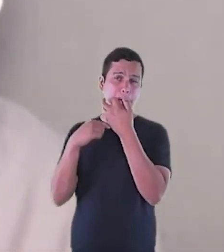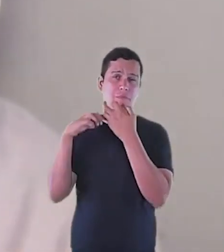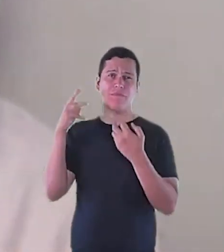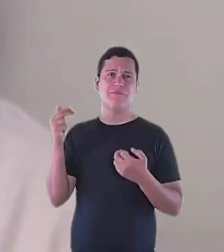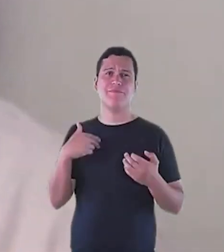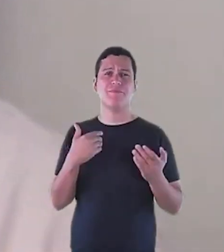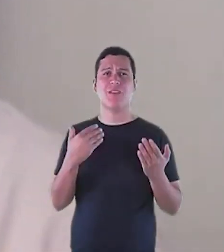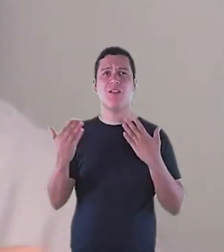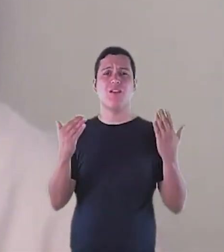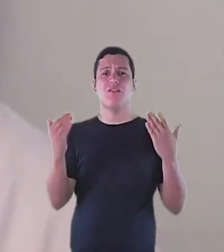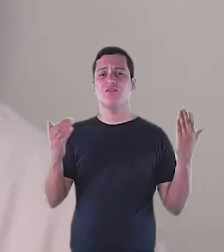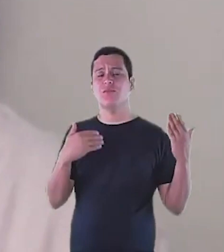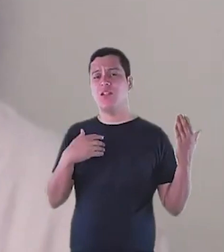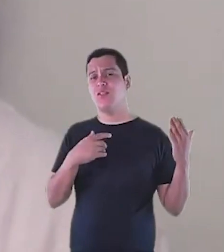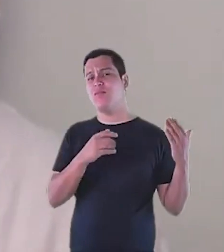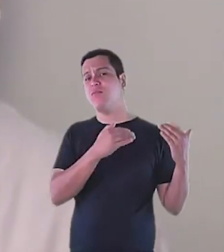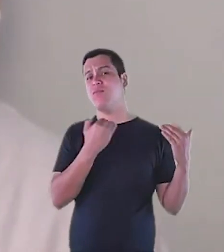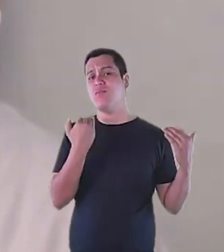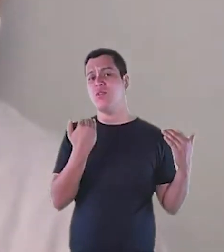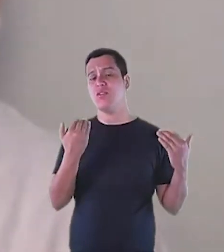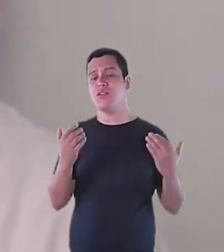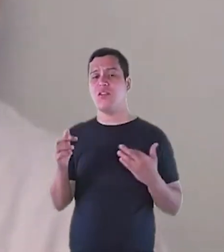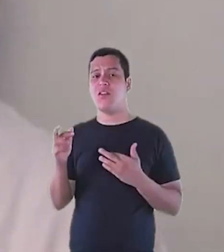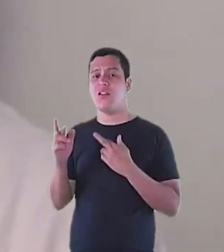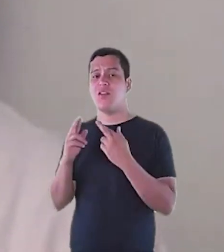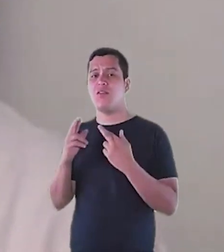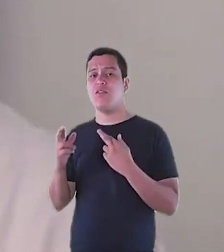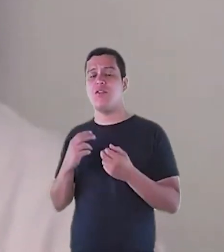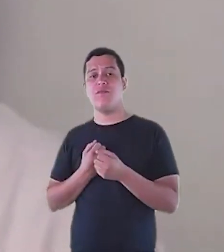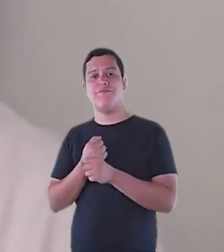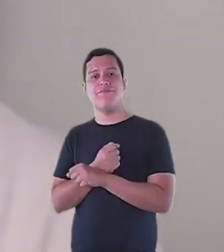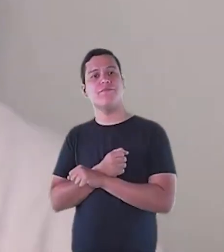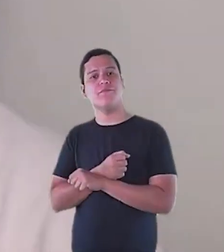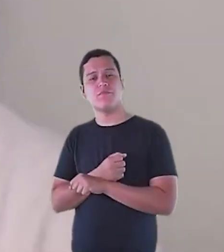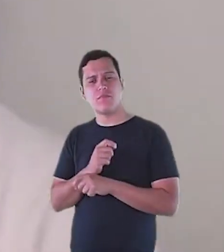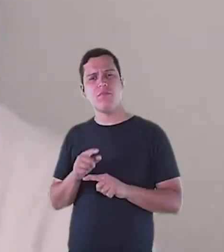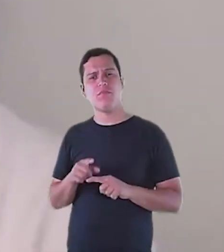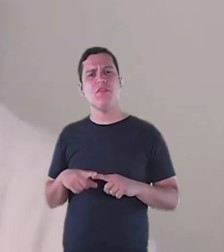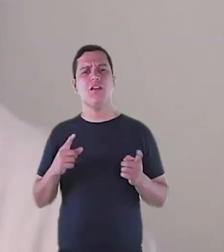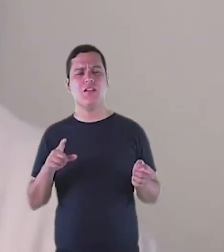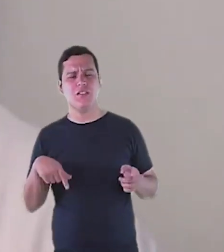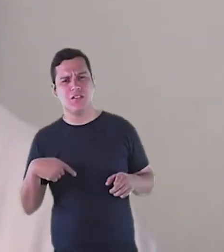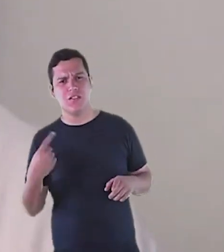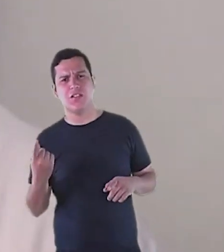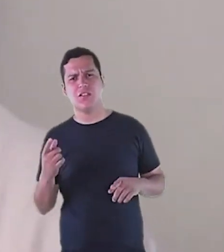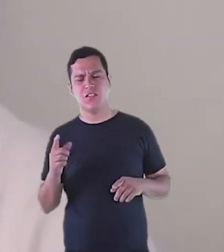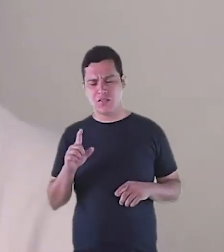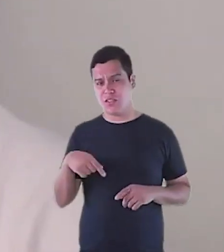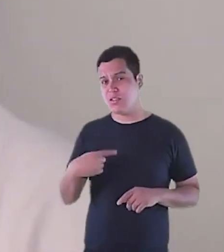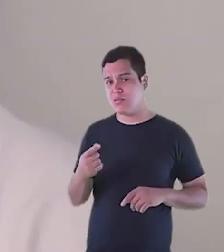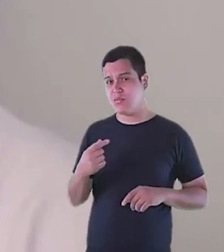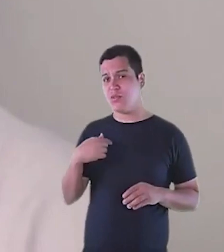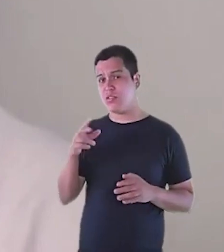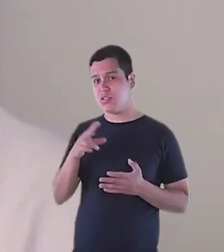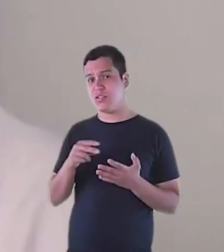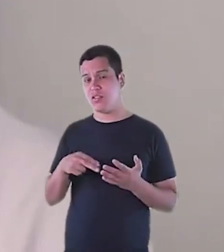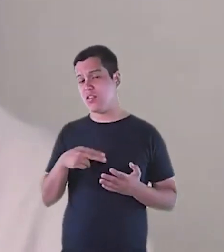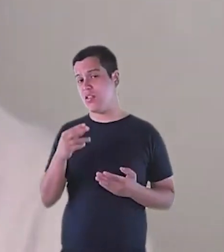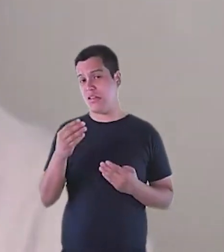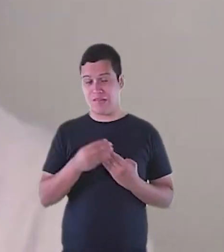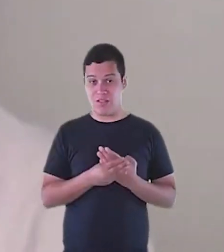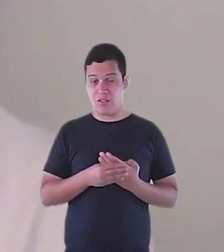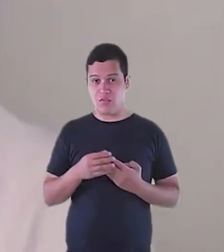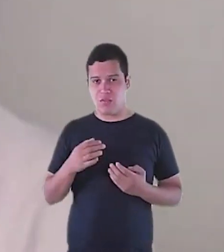genocídio judeu, do Holocausto, por exemplo. Mas depois de ler com maior atenção o Abdias do Nascimento, eu percebi que ele fala